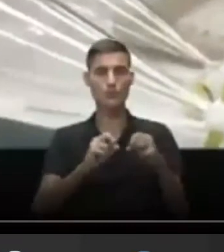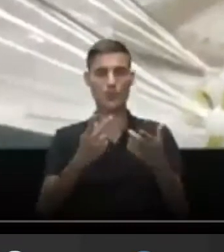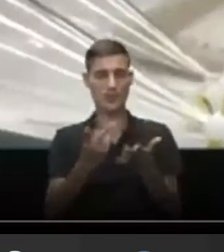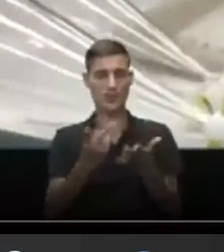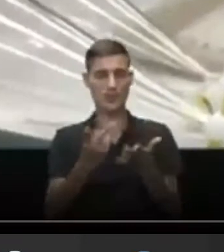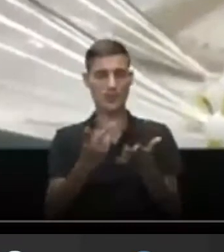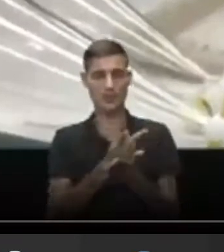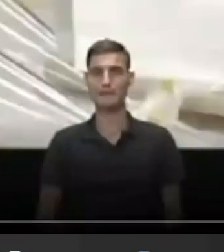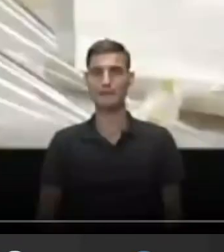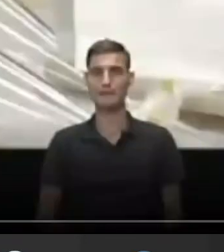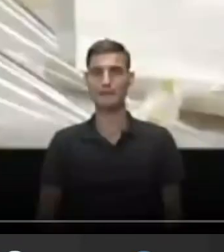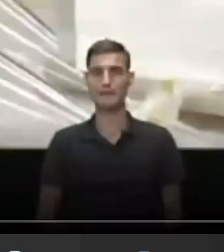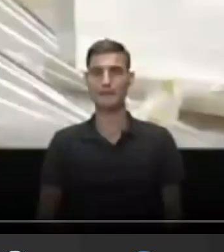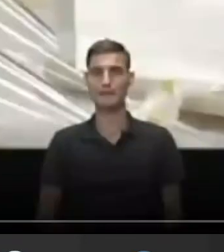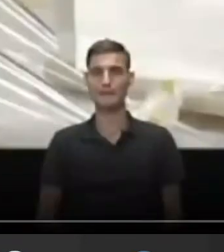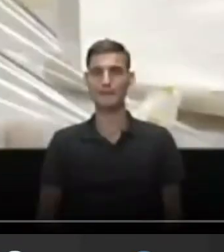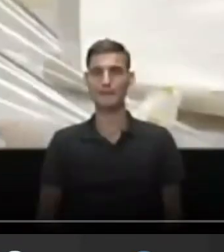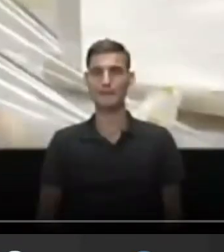Agita.